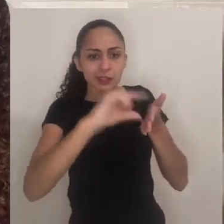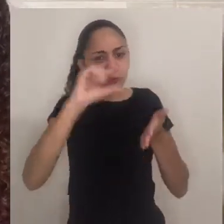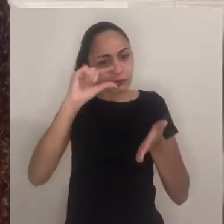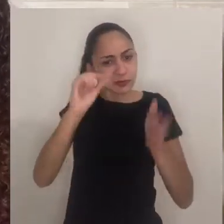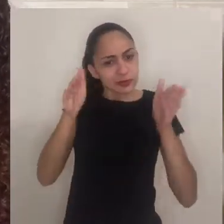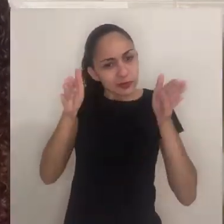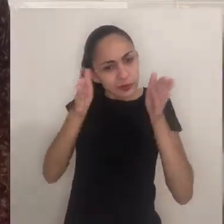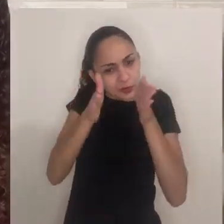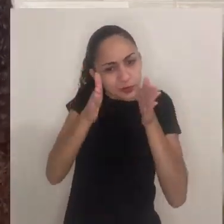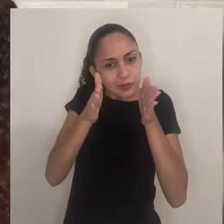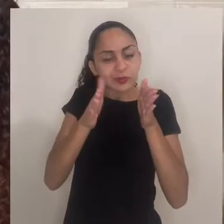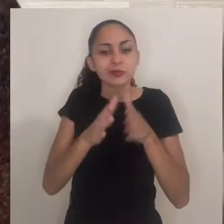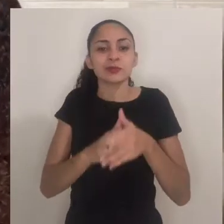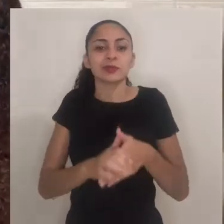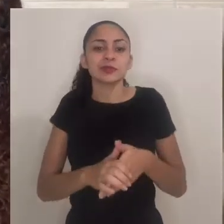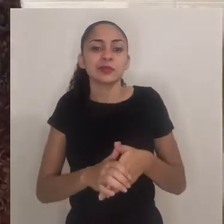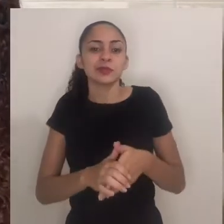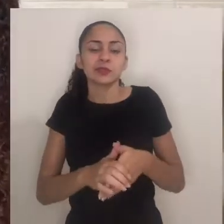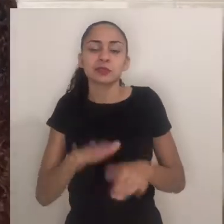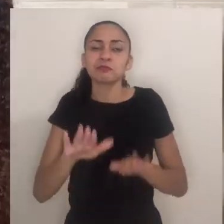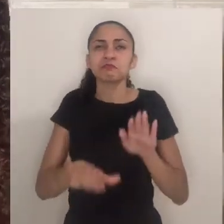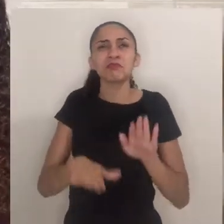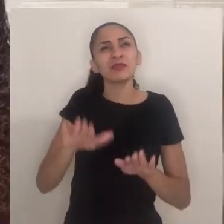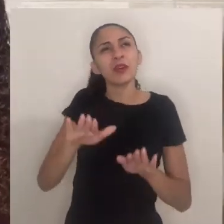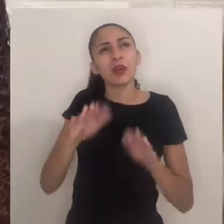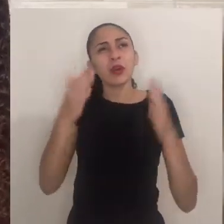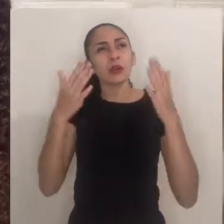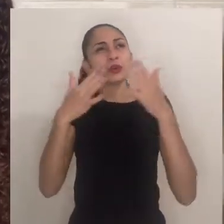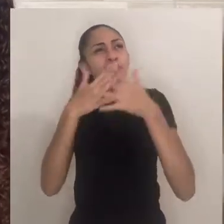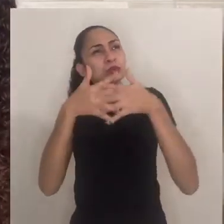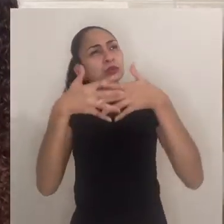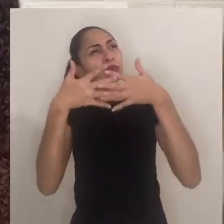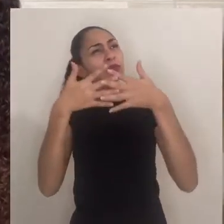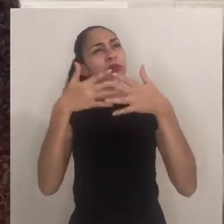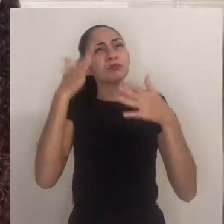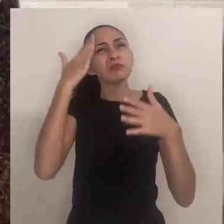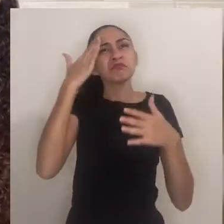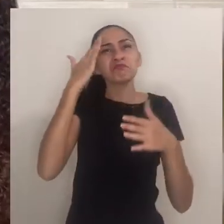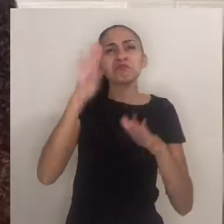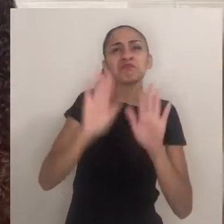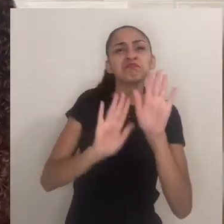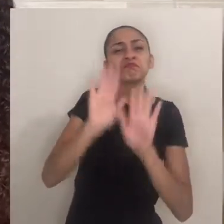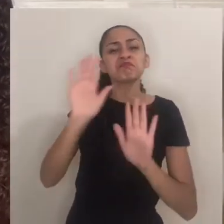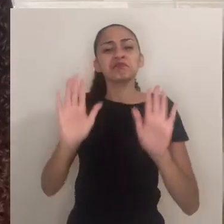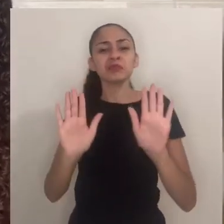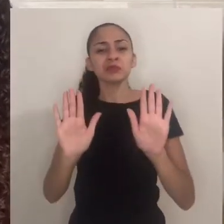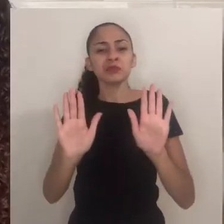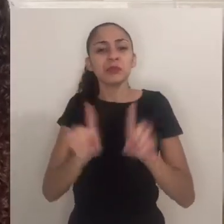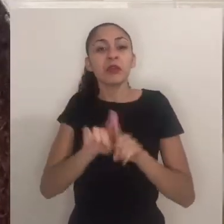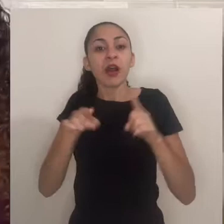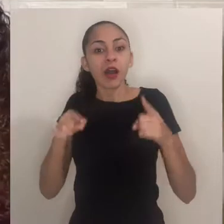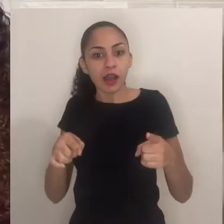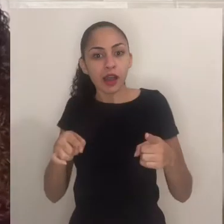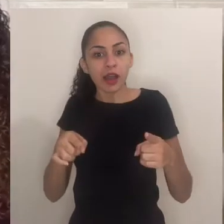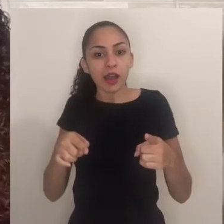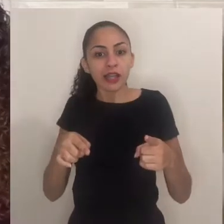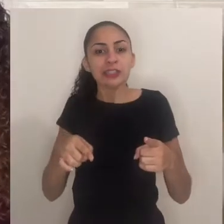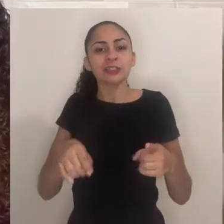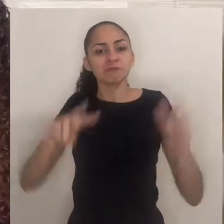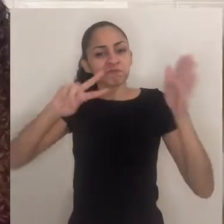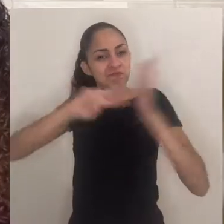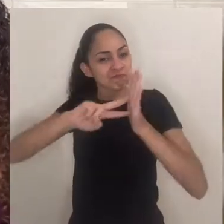versículo tão pequeno, né? E que às vezes passa despercebido, mas que tem uma dimensão